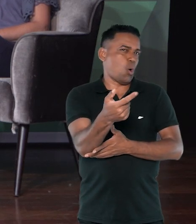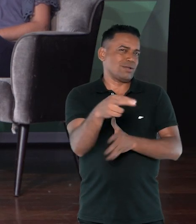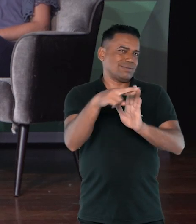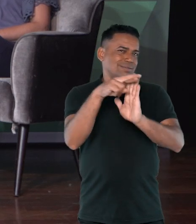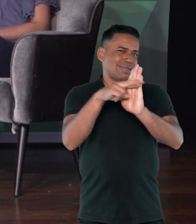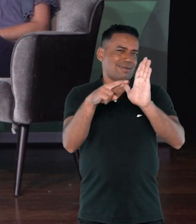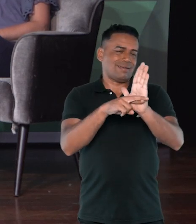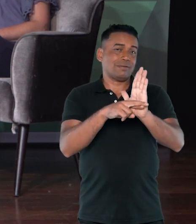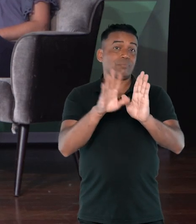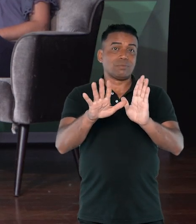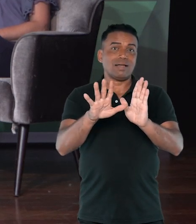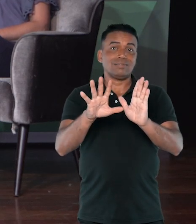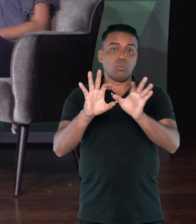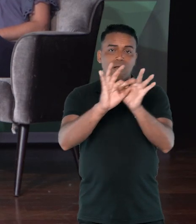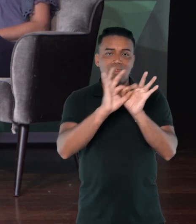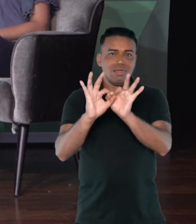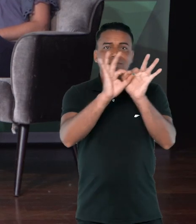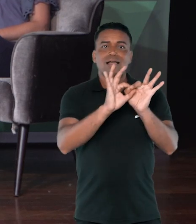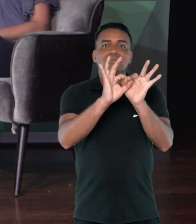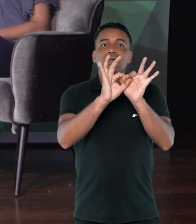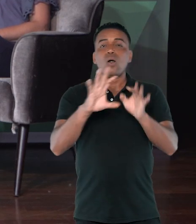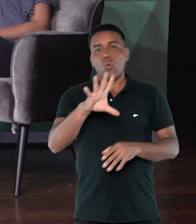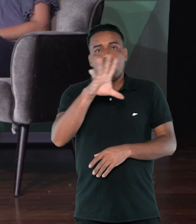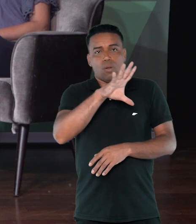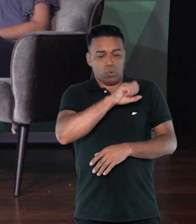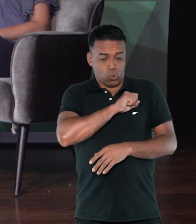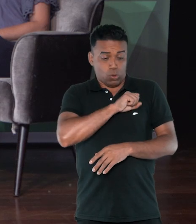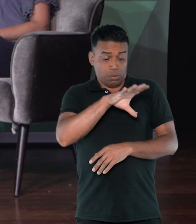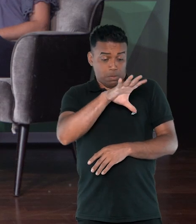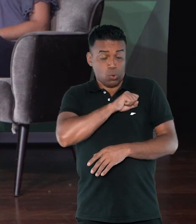não é fácil. E